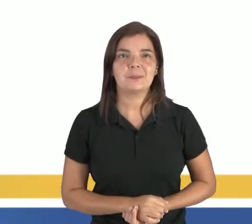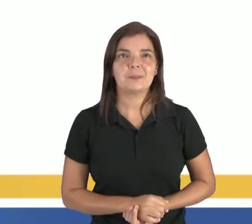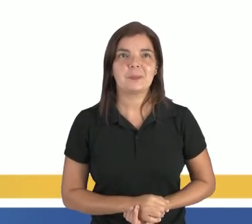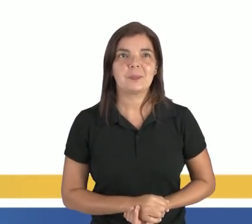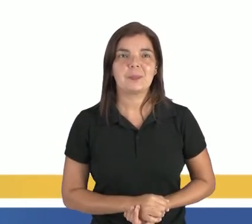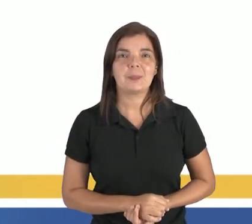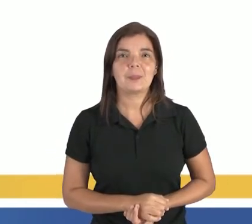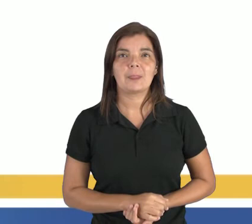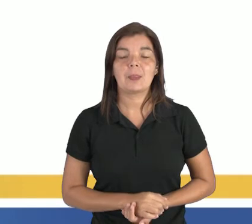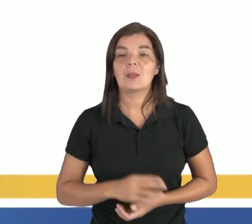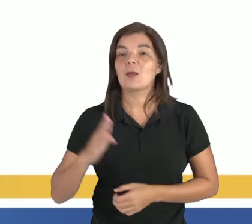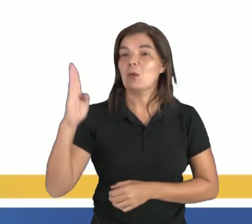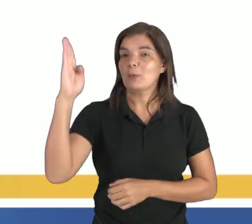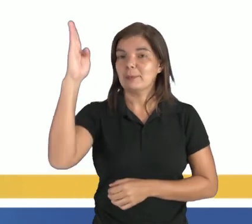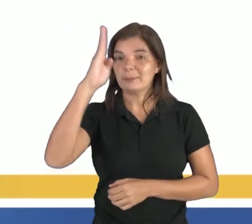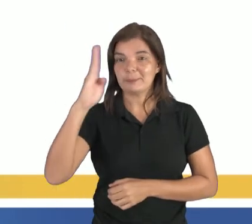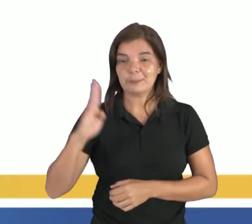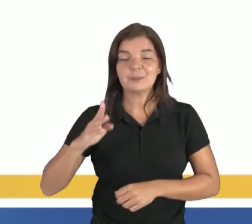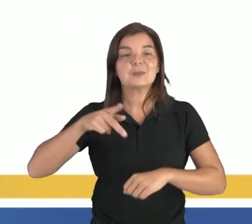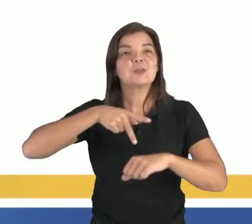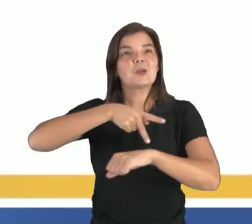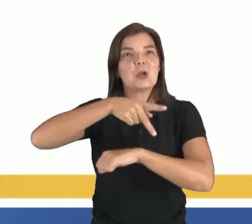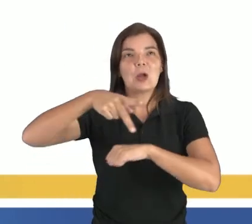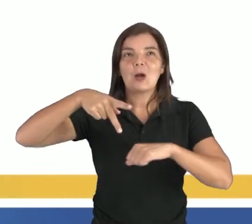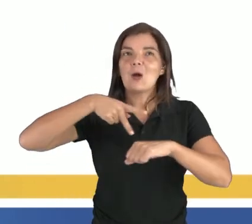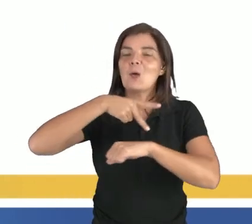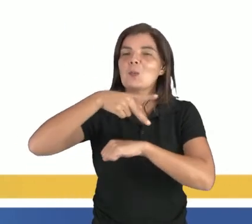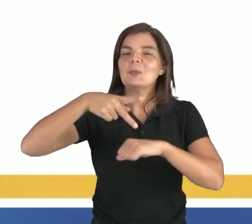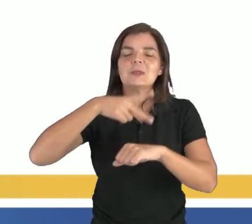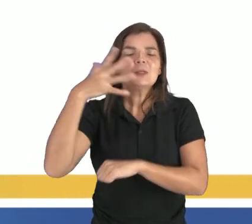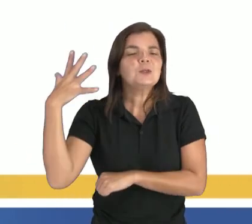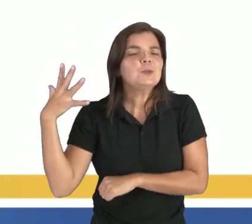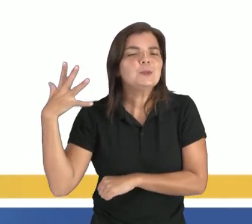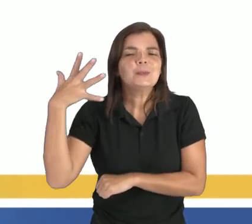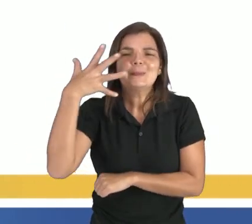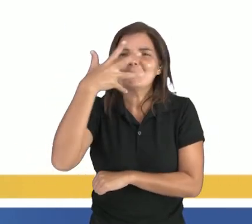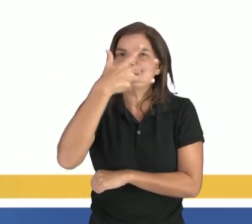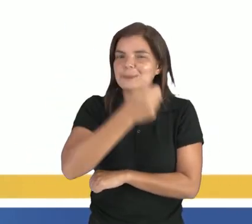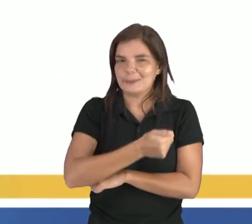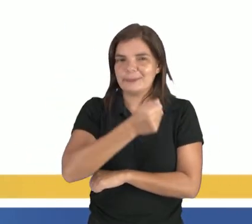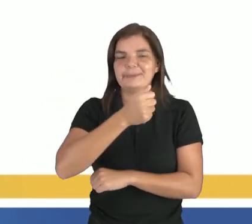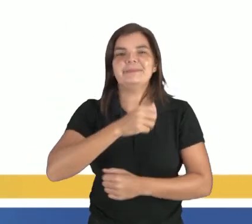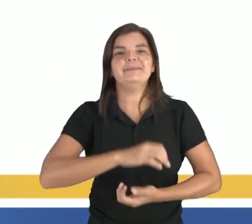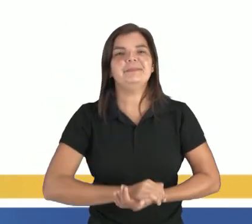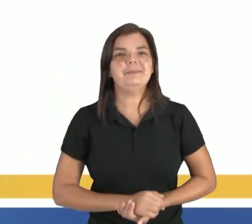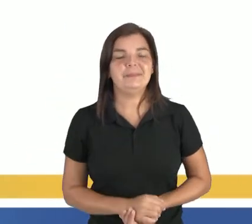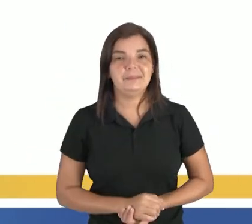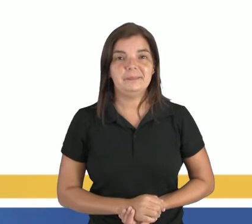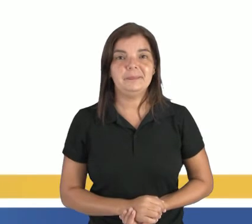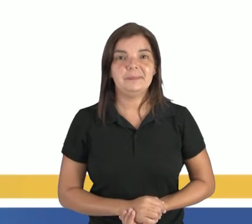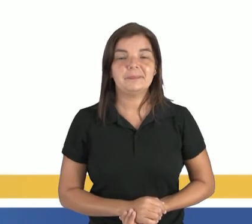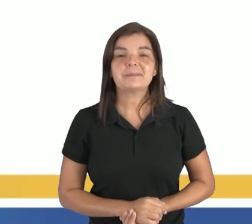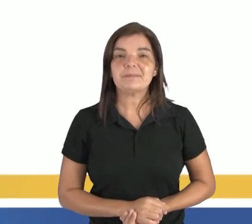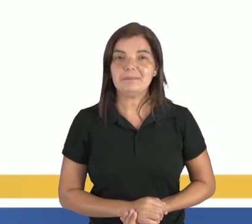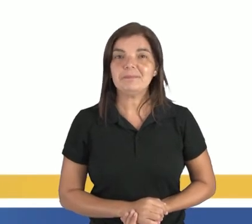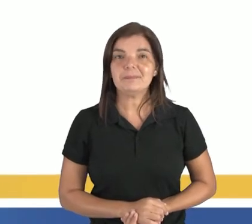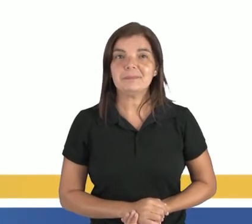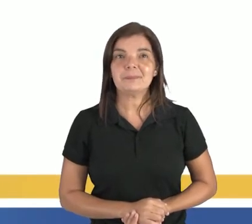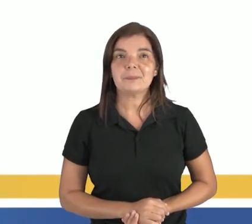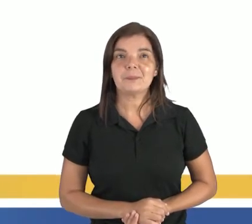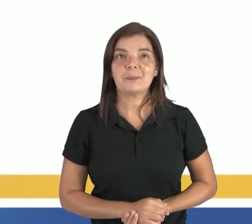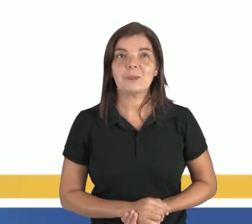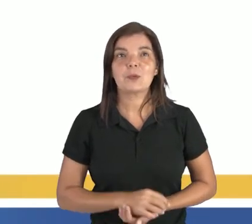Brazil is a very beautiful country. Então, o Brasil é um país muito bonito. Muito bonito em